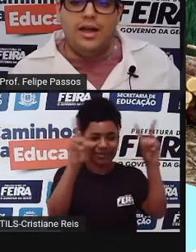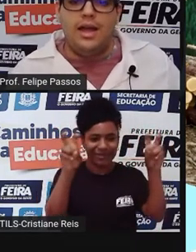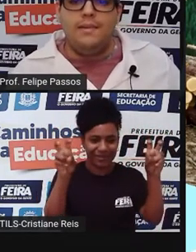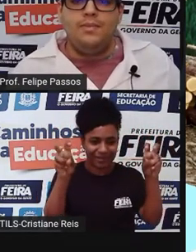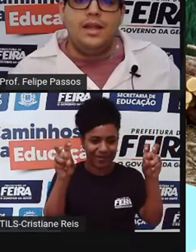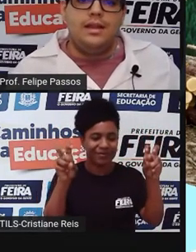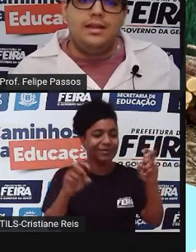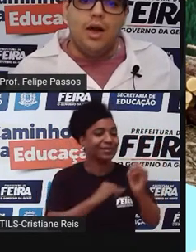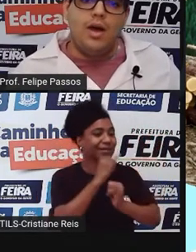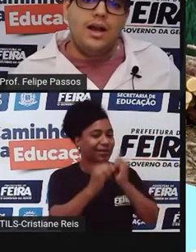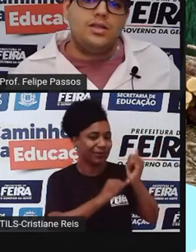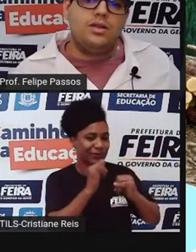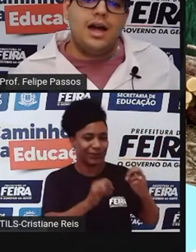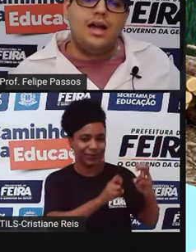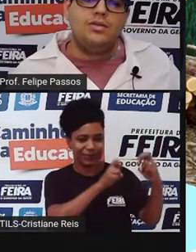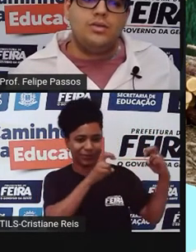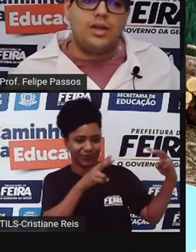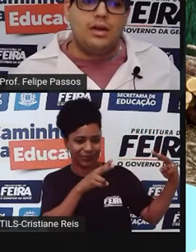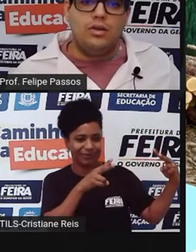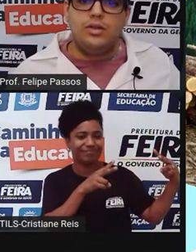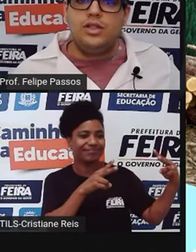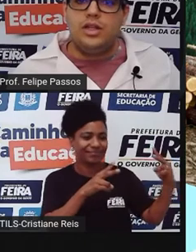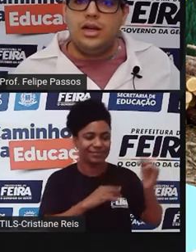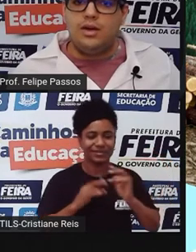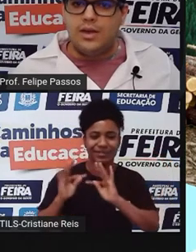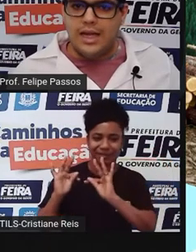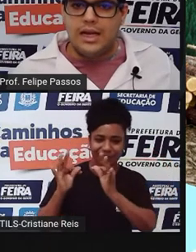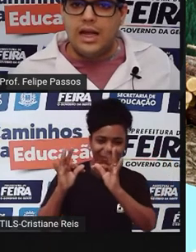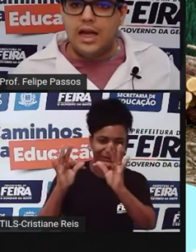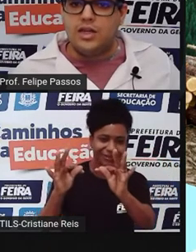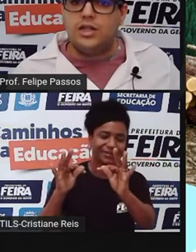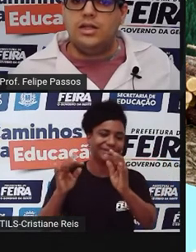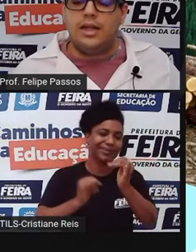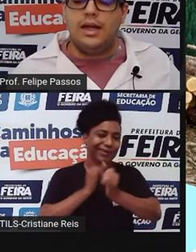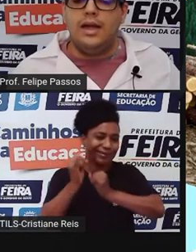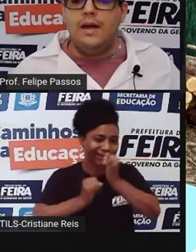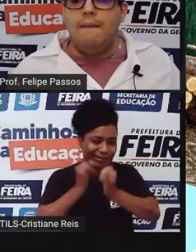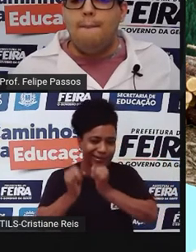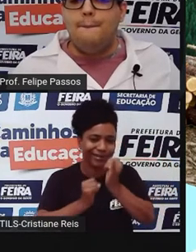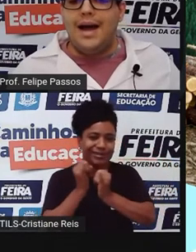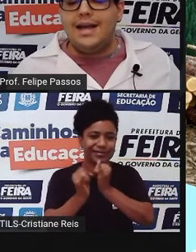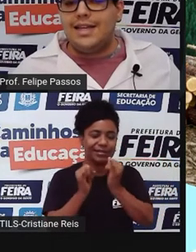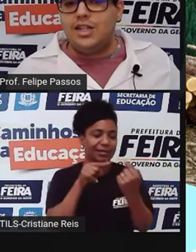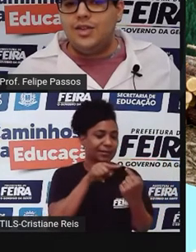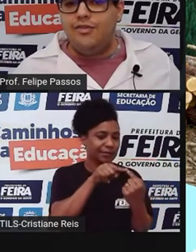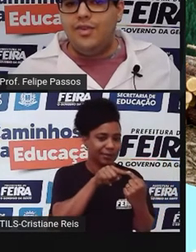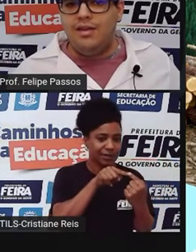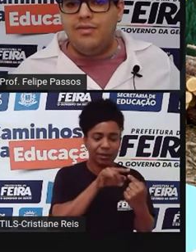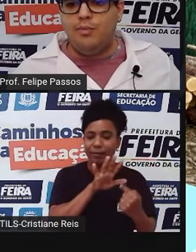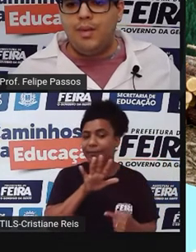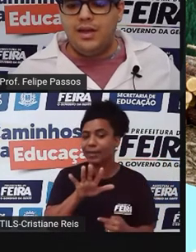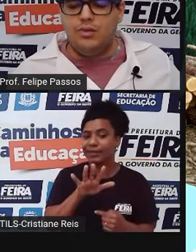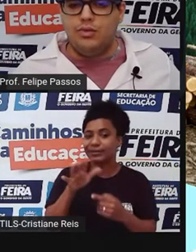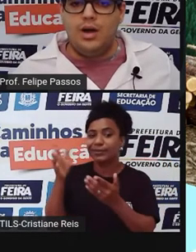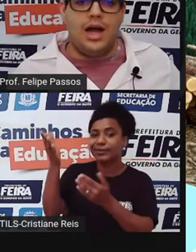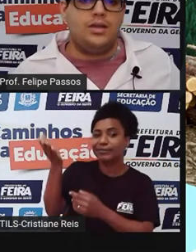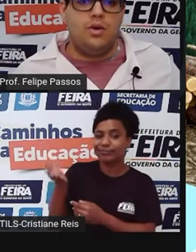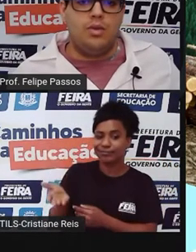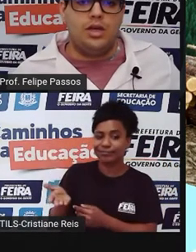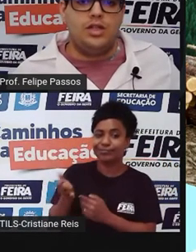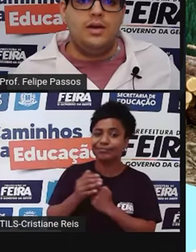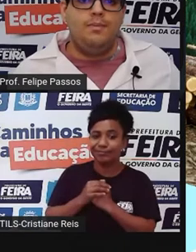eu falei estão relacionados com tecnologia, com internet, né? Mas a gente vive um